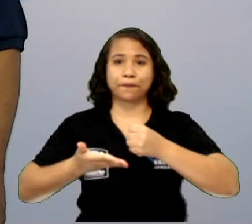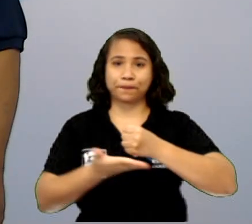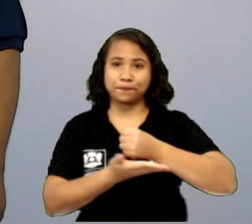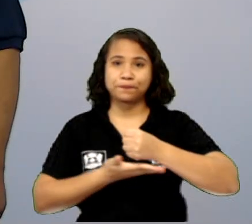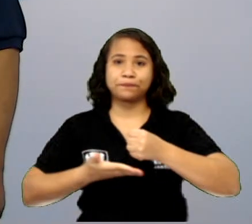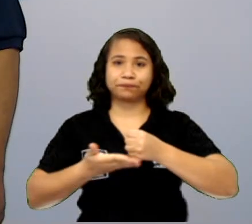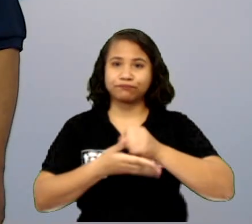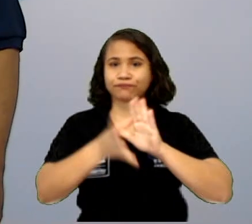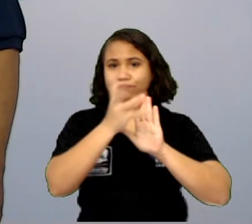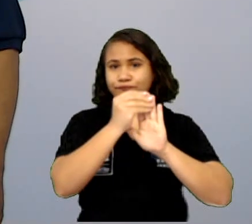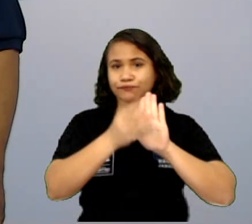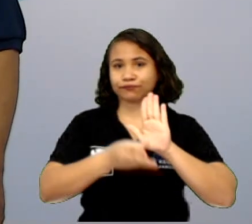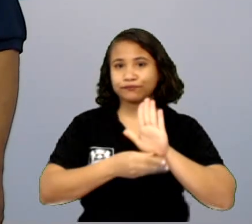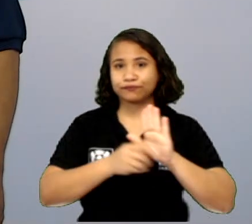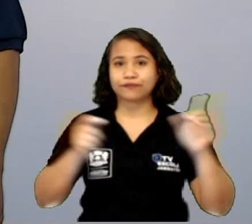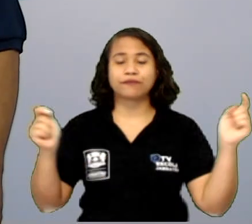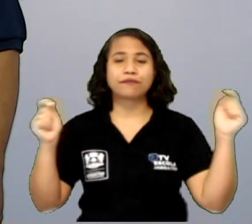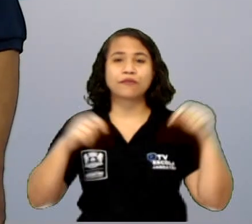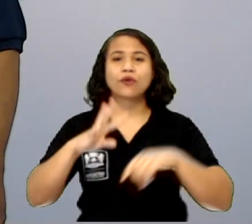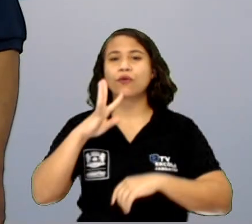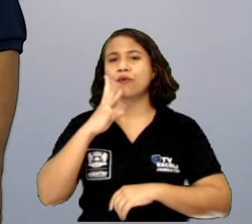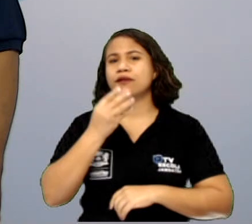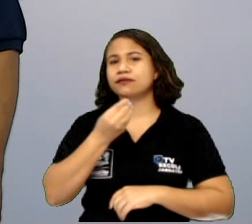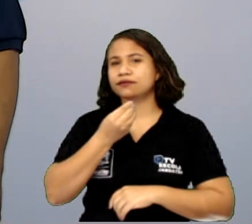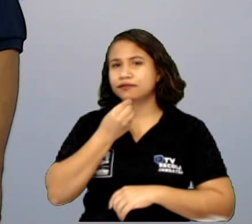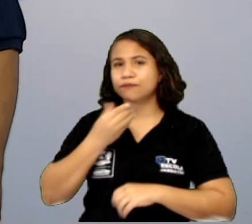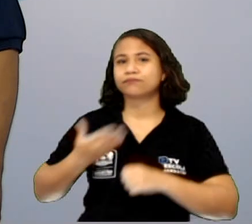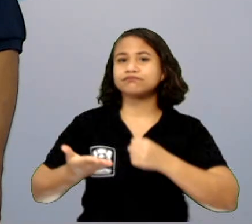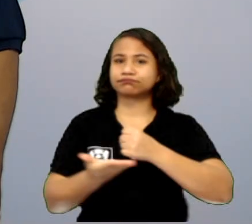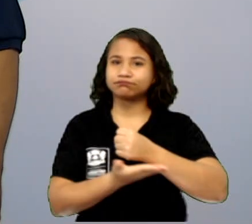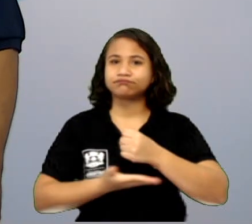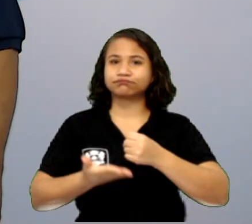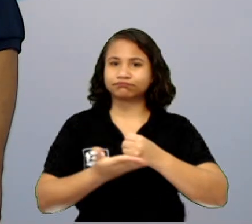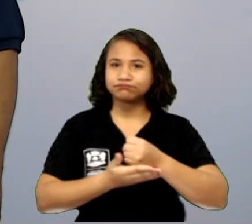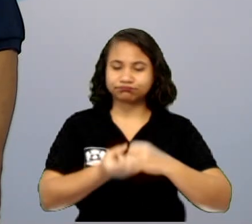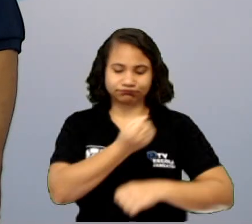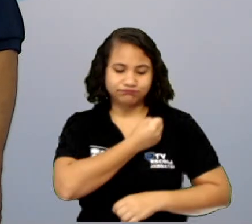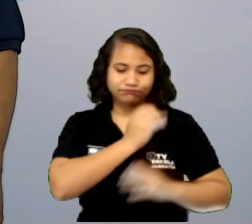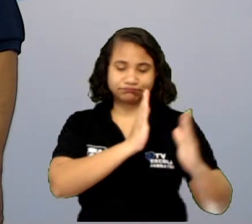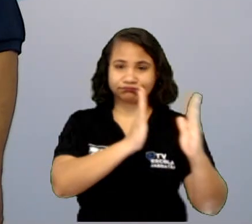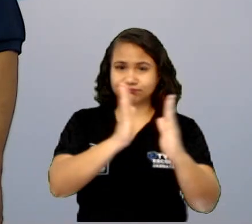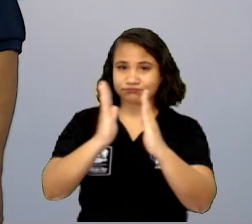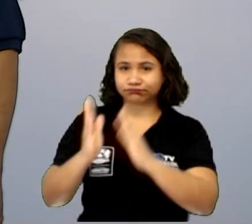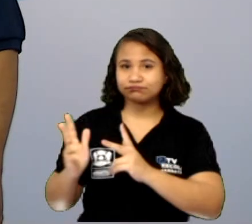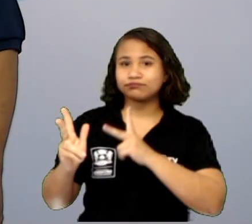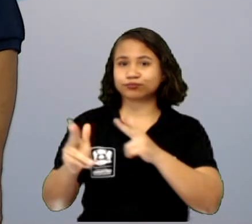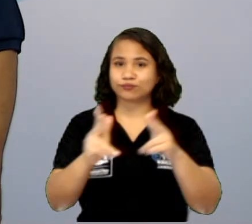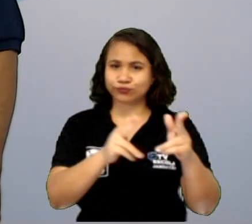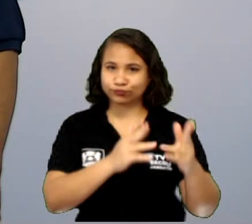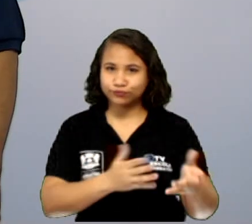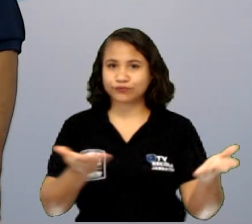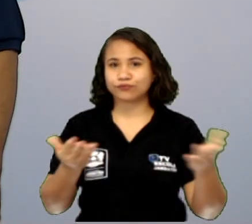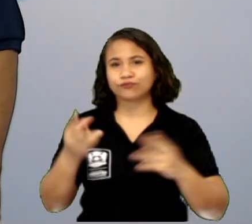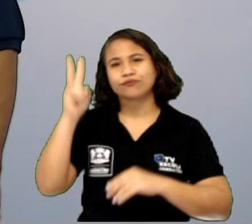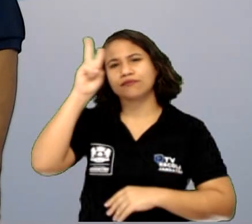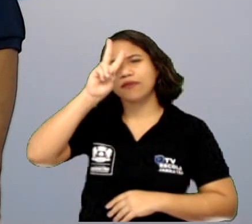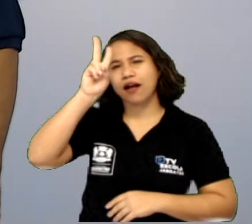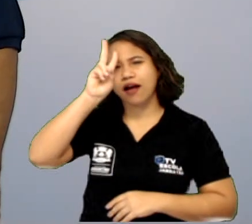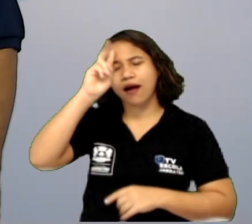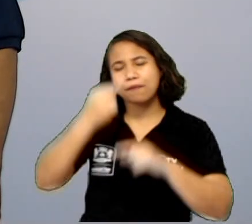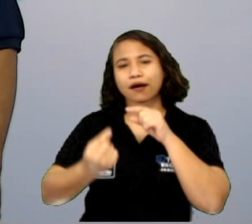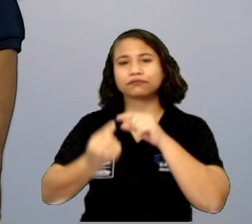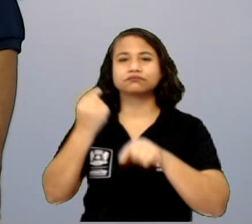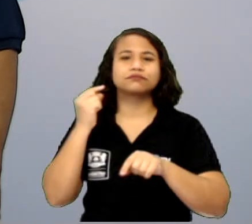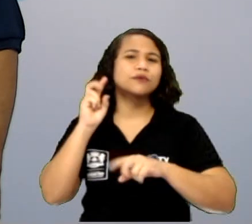desse conteúdo é que a gente possa conhecer O Teorema Fundamental das proporções que a gente já estudou aqui né E a gente vai estar só Relembrando né